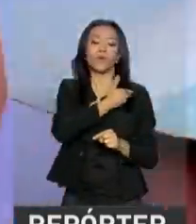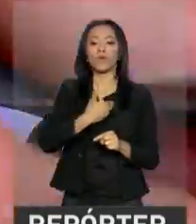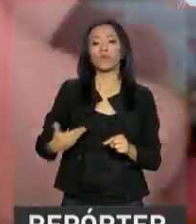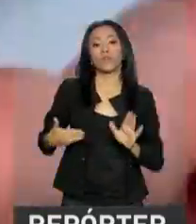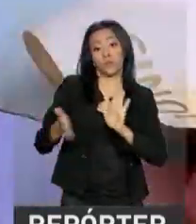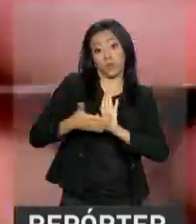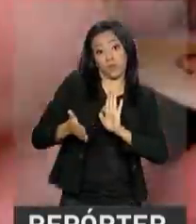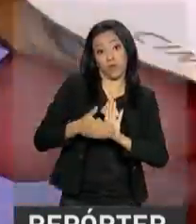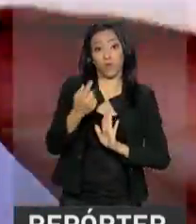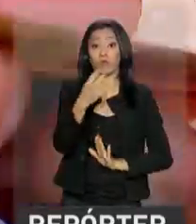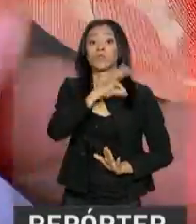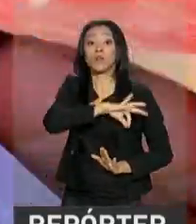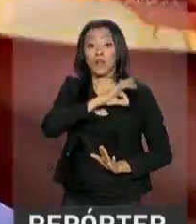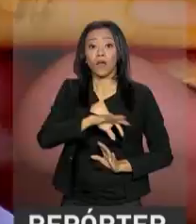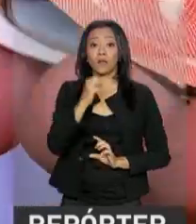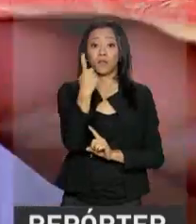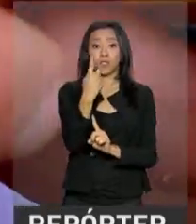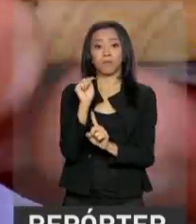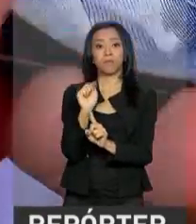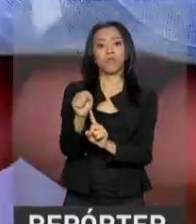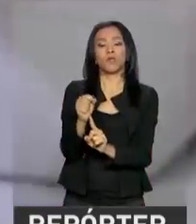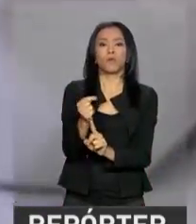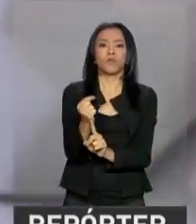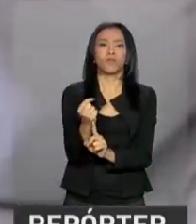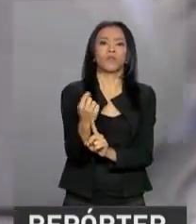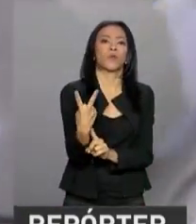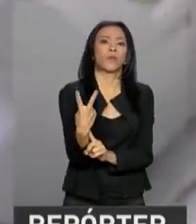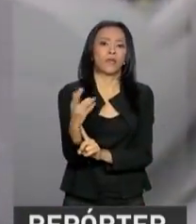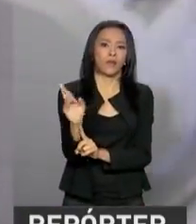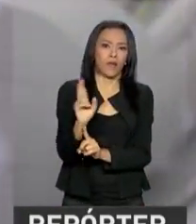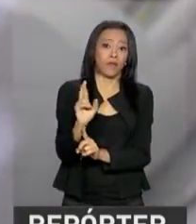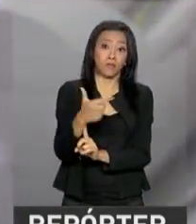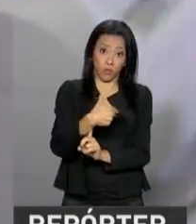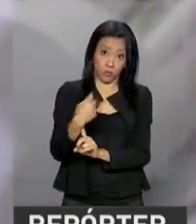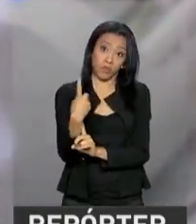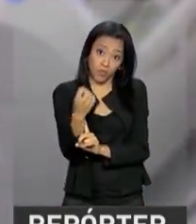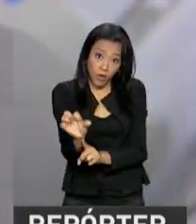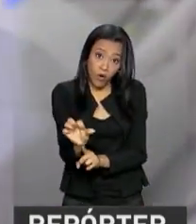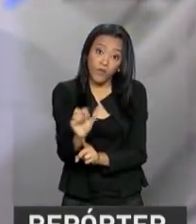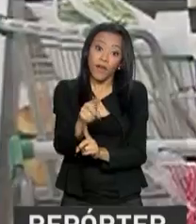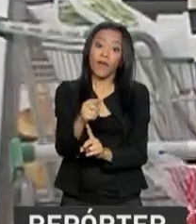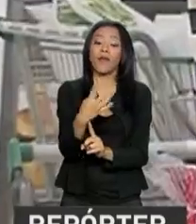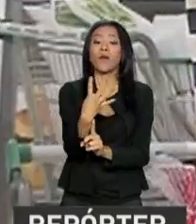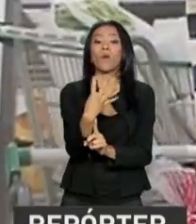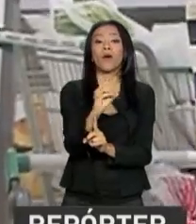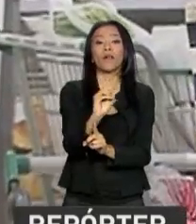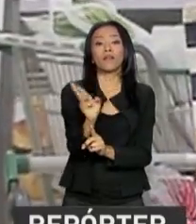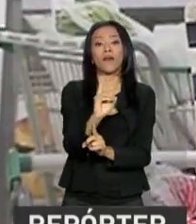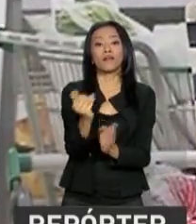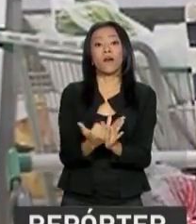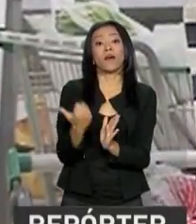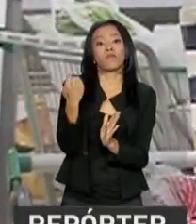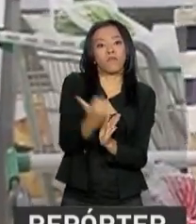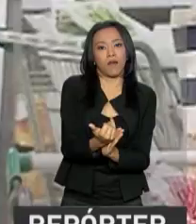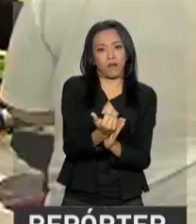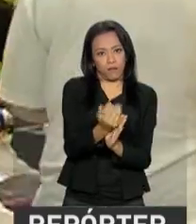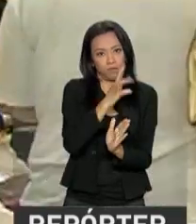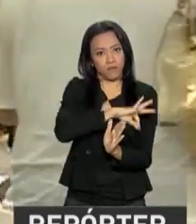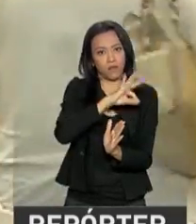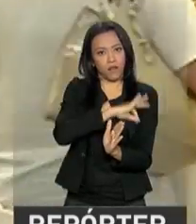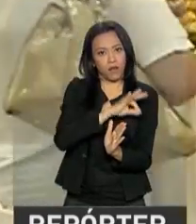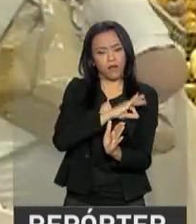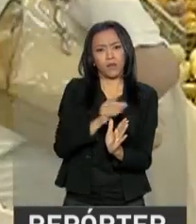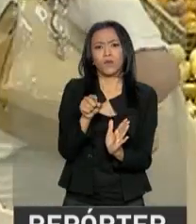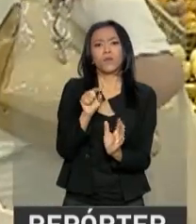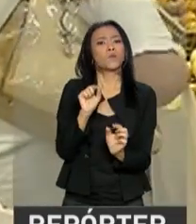mínimo de mil e dois reais para 2019 são 48 reais a mais no piso de remuneração do país do